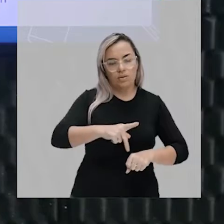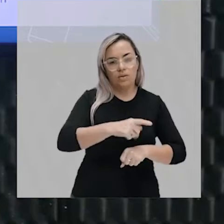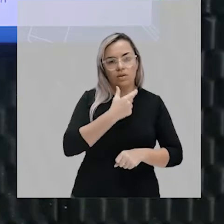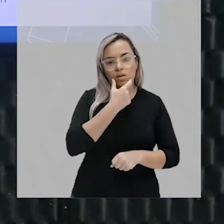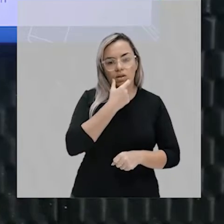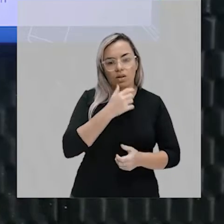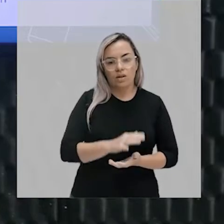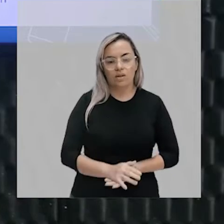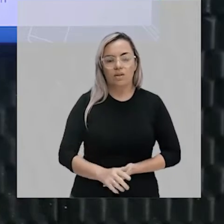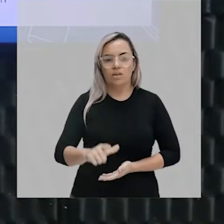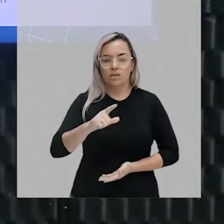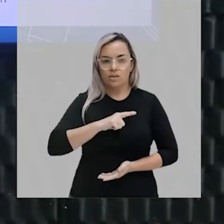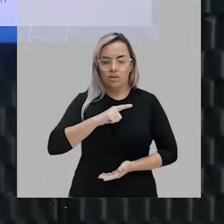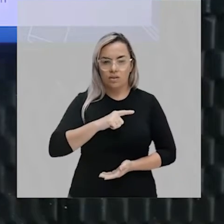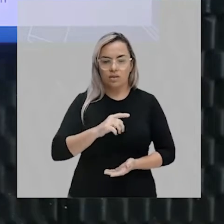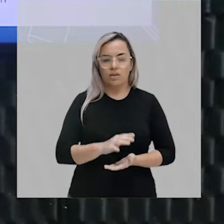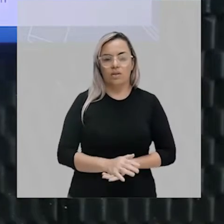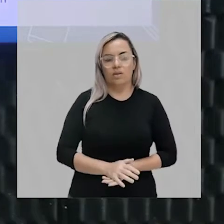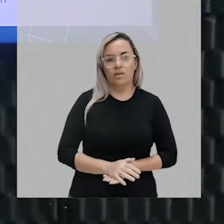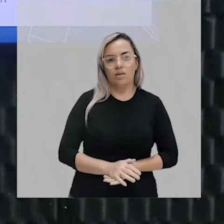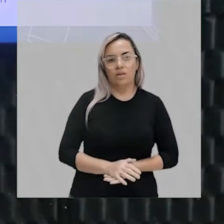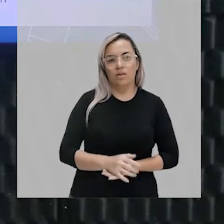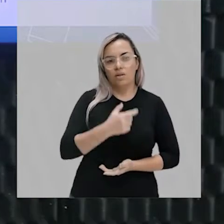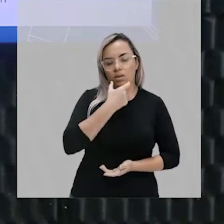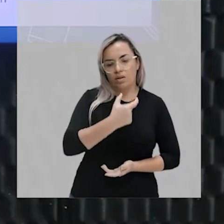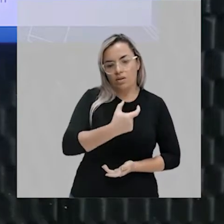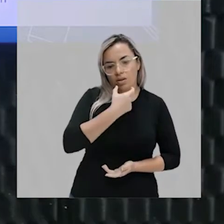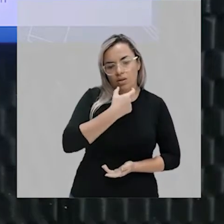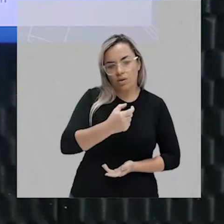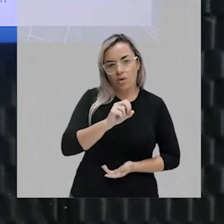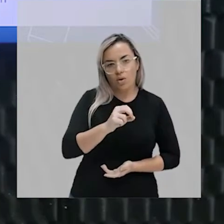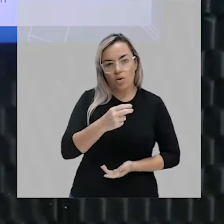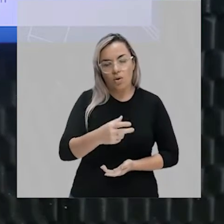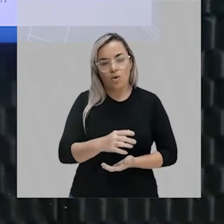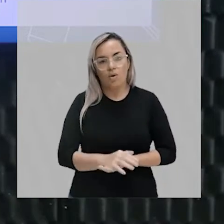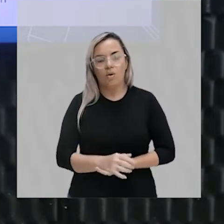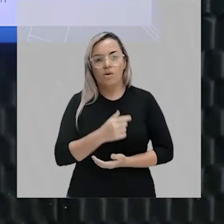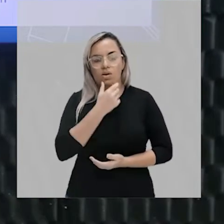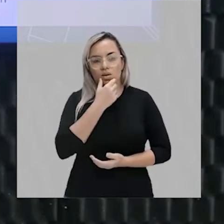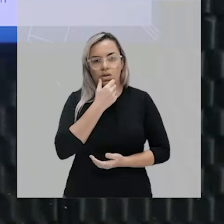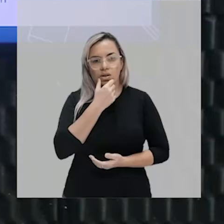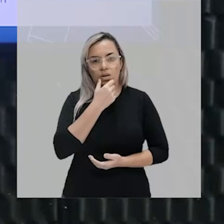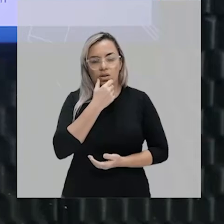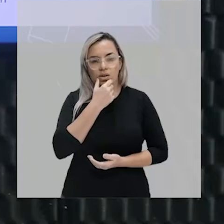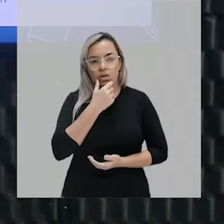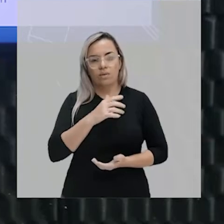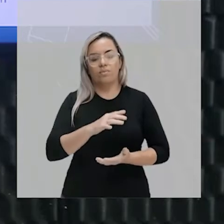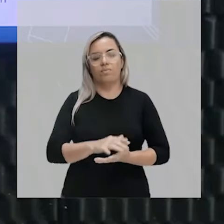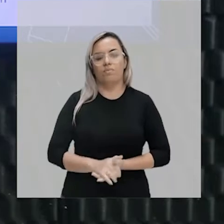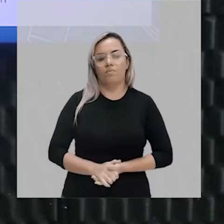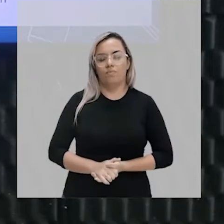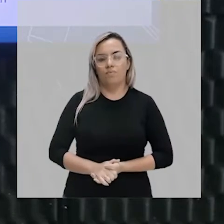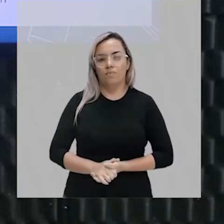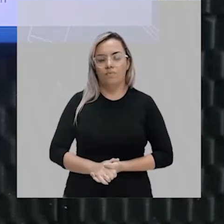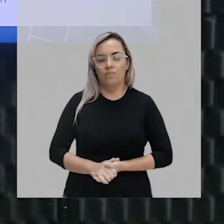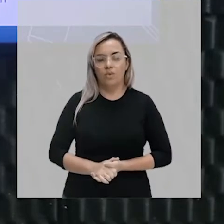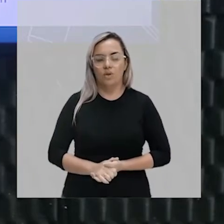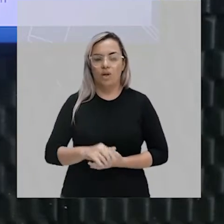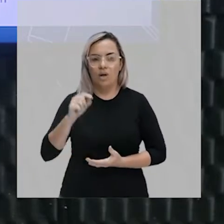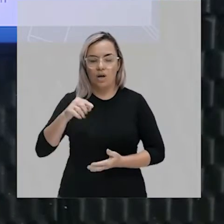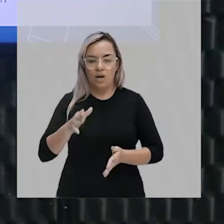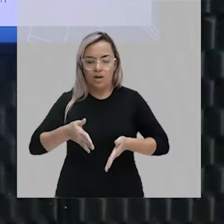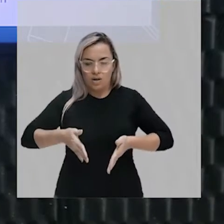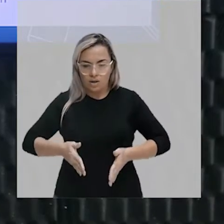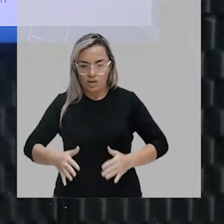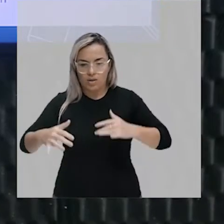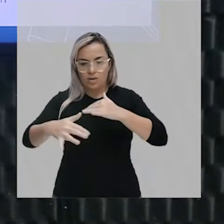título de britânico como ela também vai ter o título de inglês que é o inglês porque veio da Inglaterra o escocês